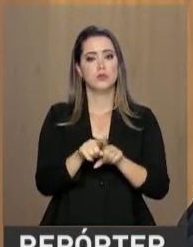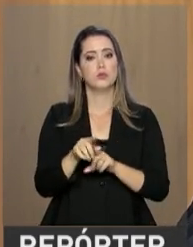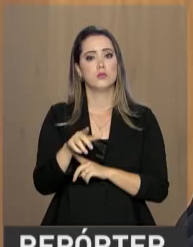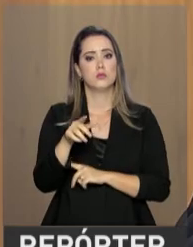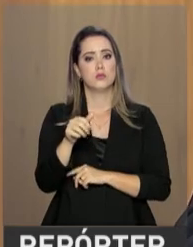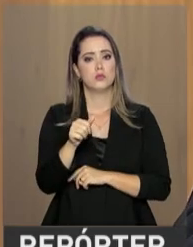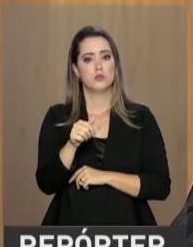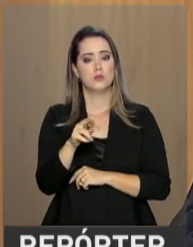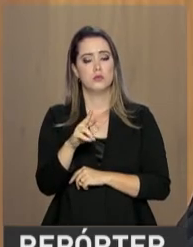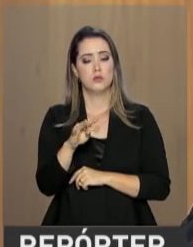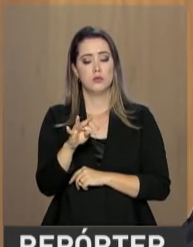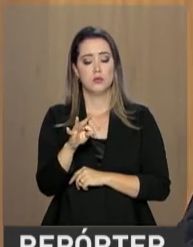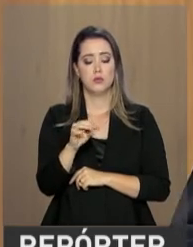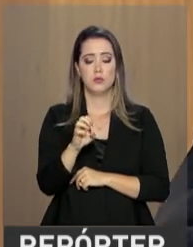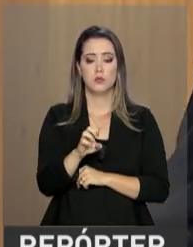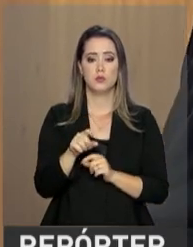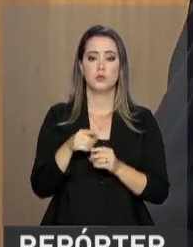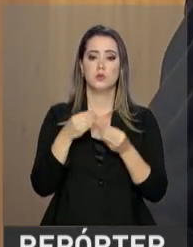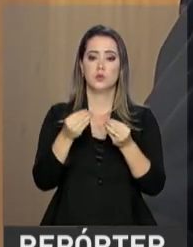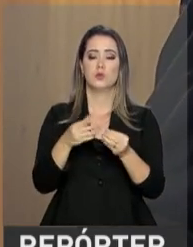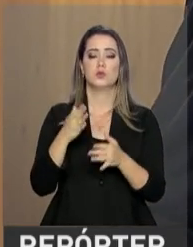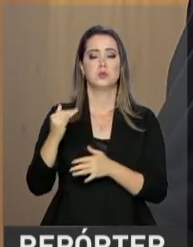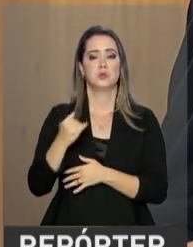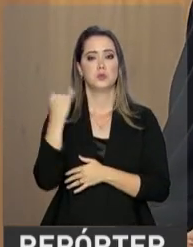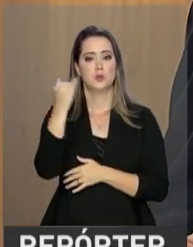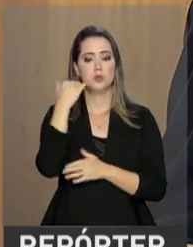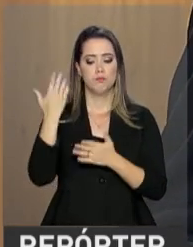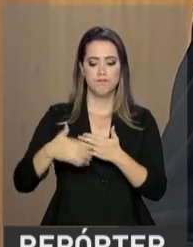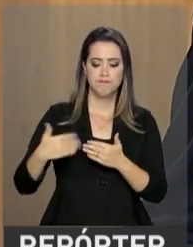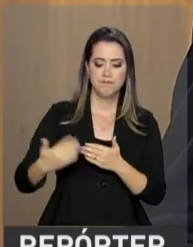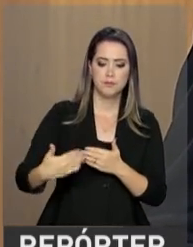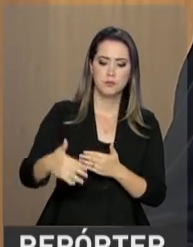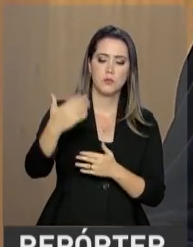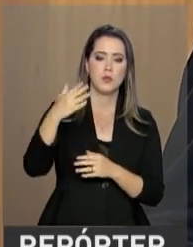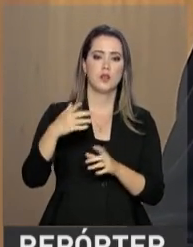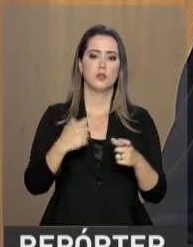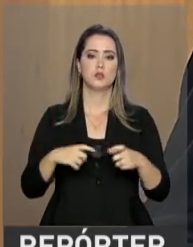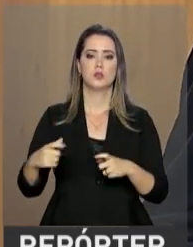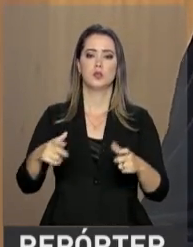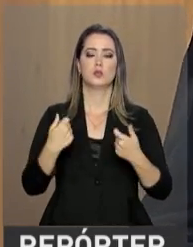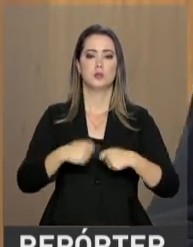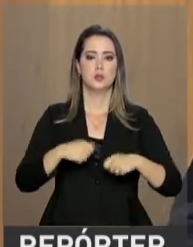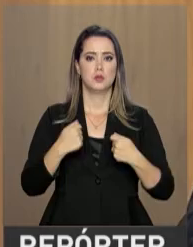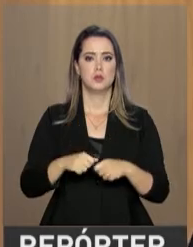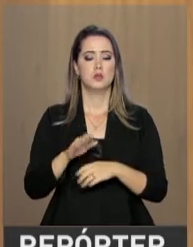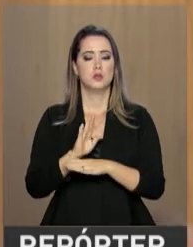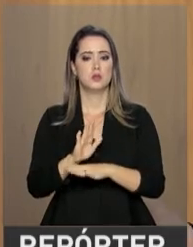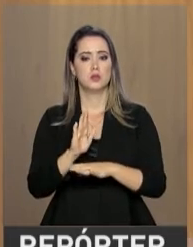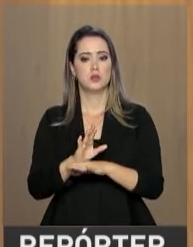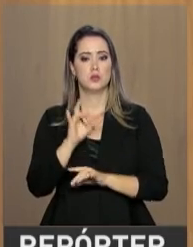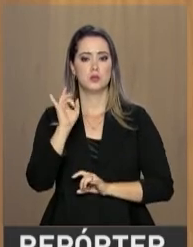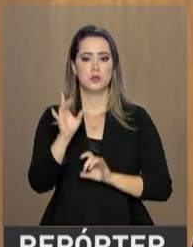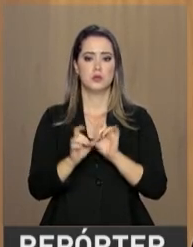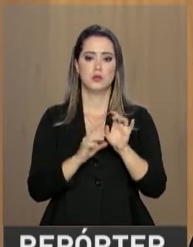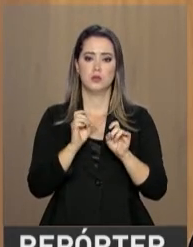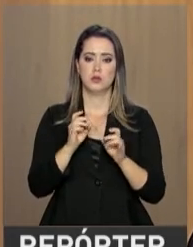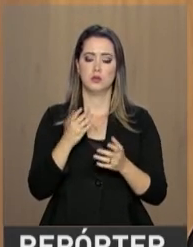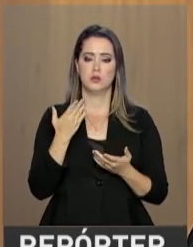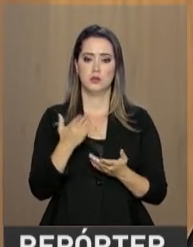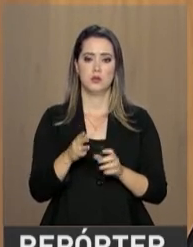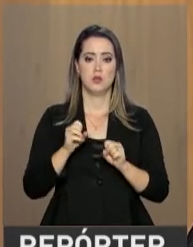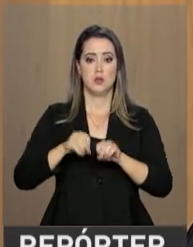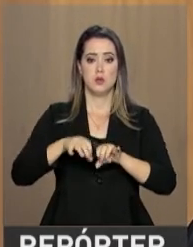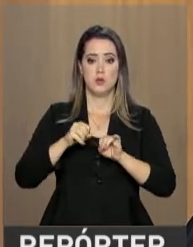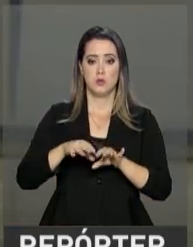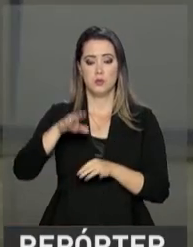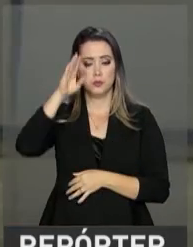é fundamental o senhor está dando um grande passo para o desenvolvimento de regiões que precisam de tanto apoio especialmente no ensino